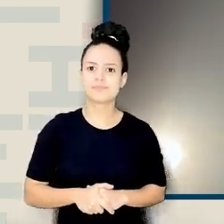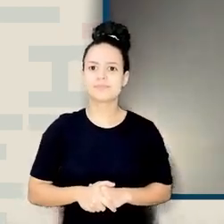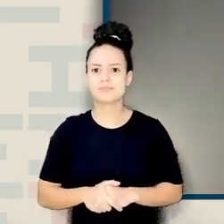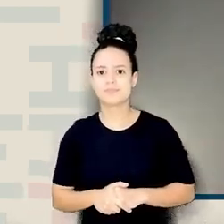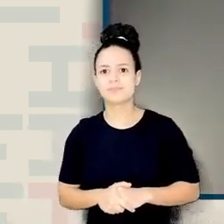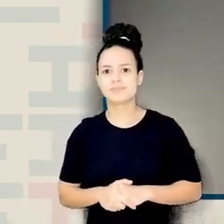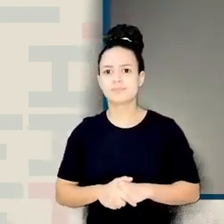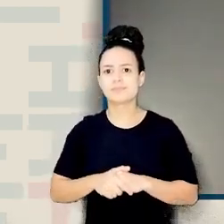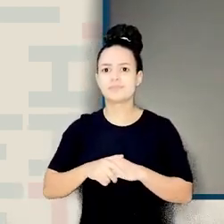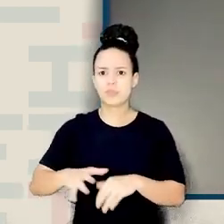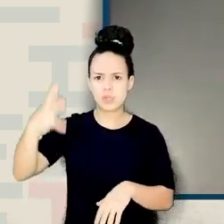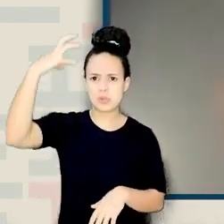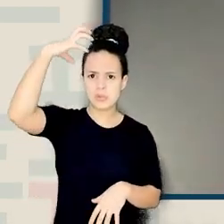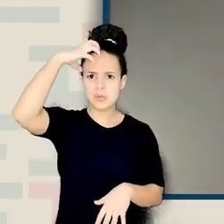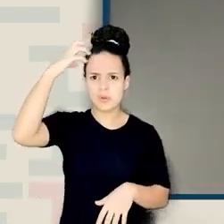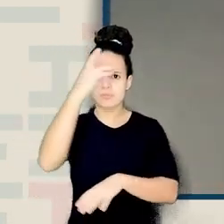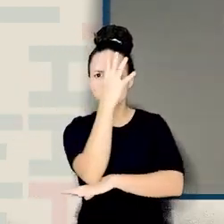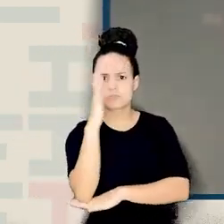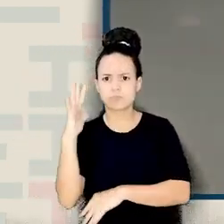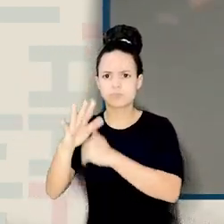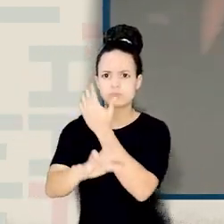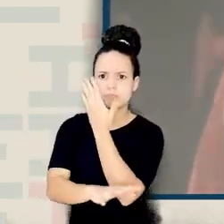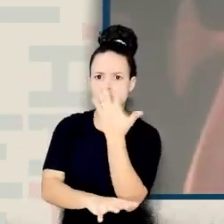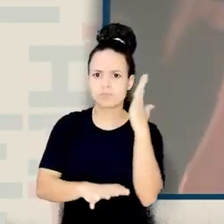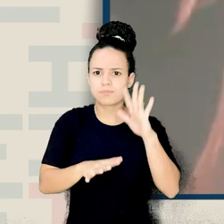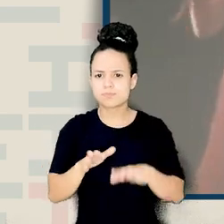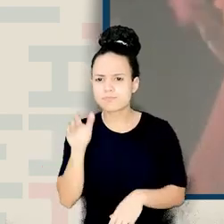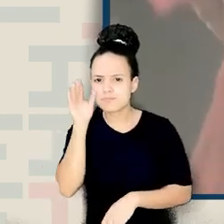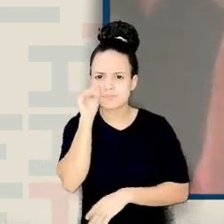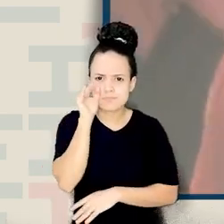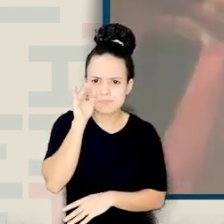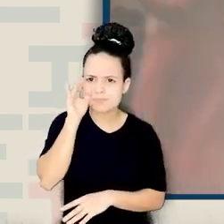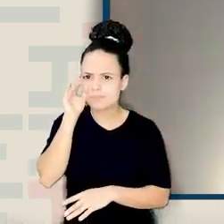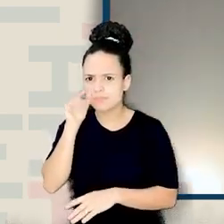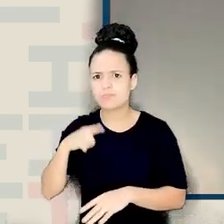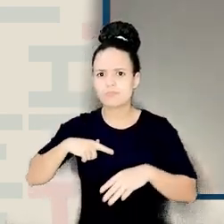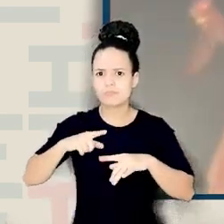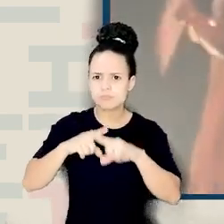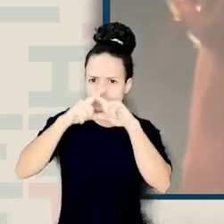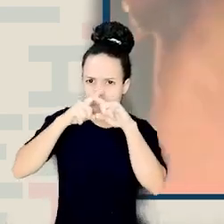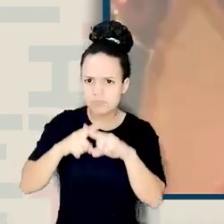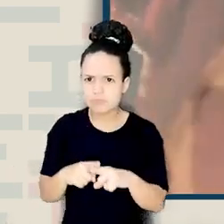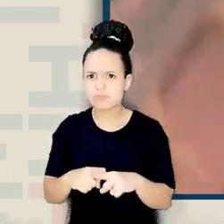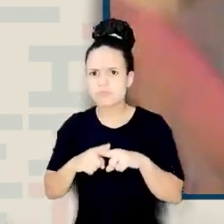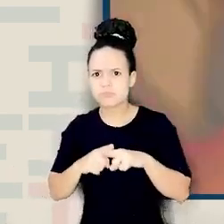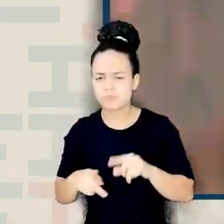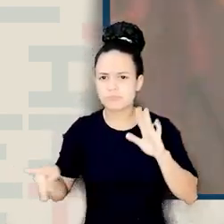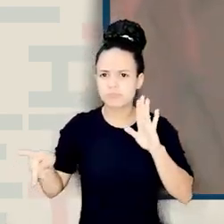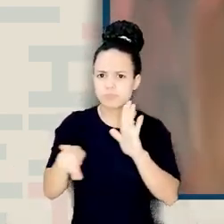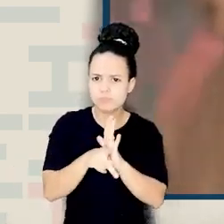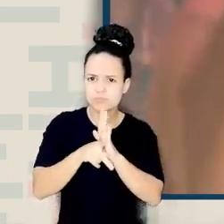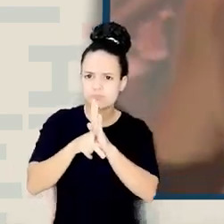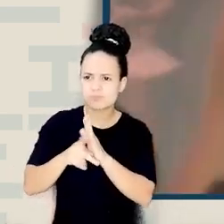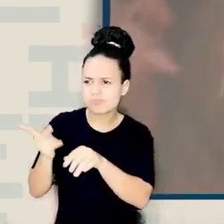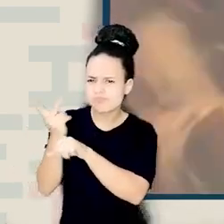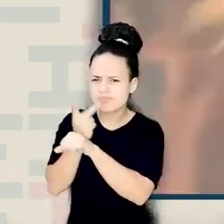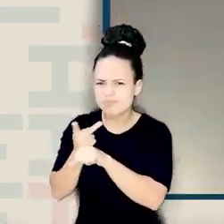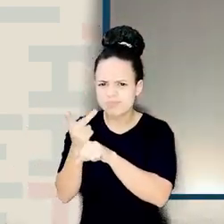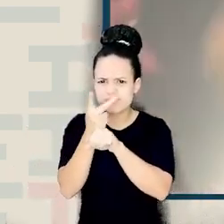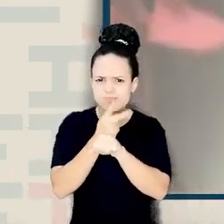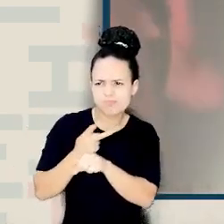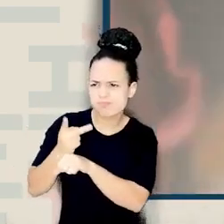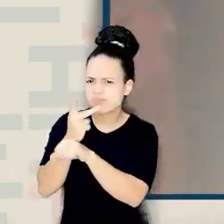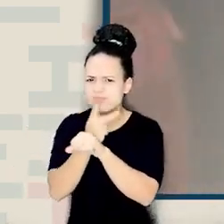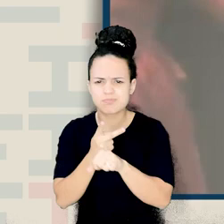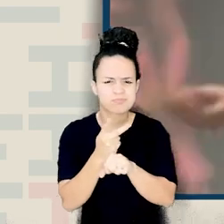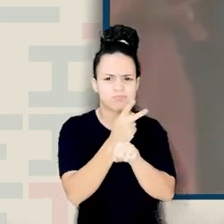rei das matas, Oxaguian construtor, Ogum guerreiro divino, Oxóssi caçador, o